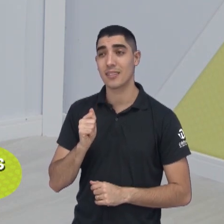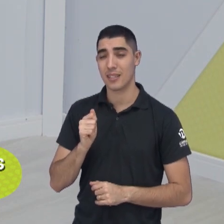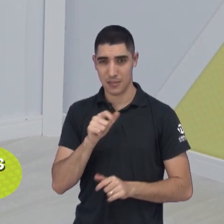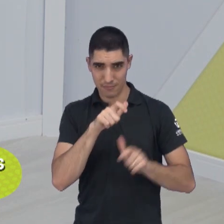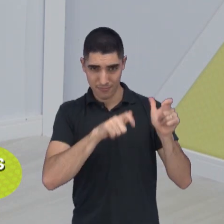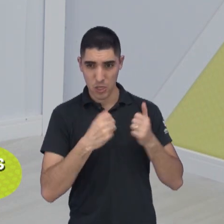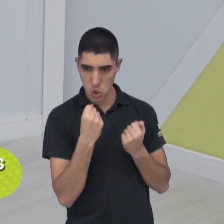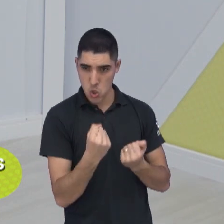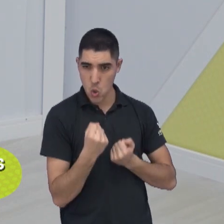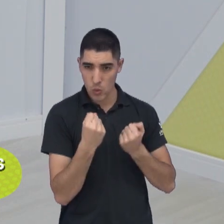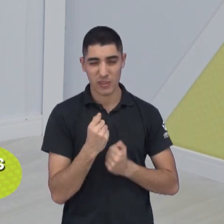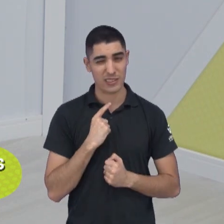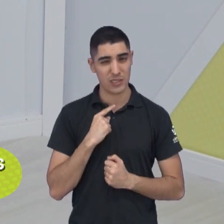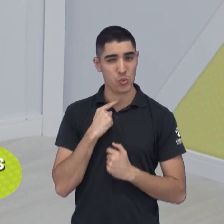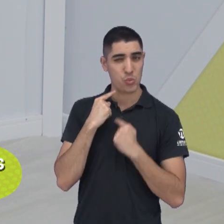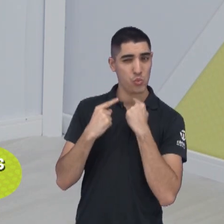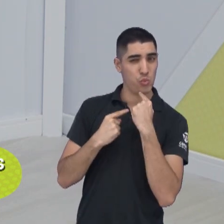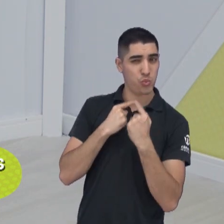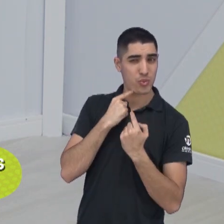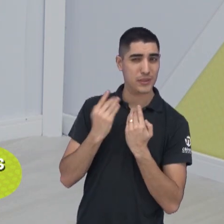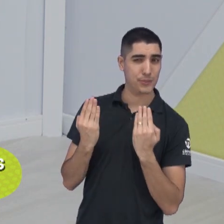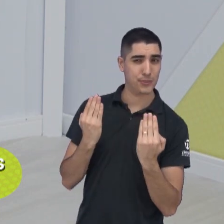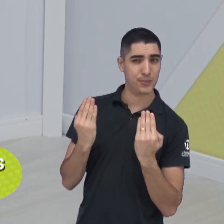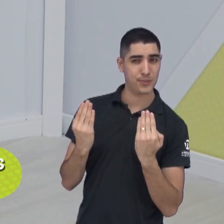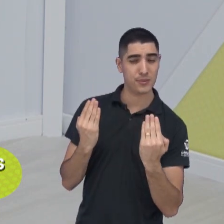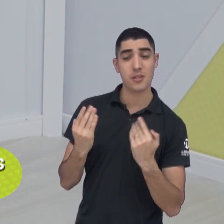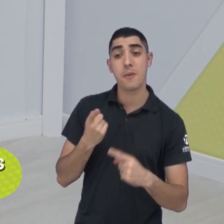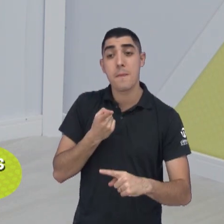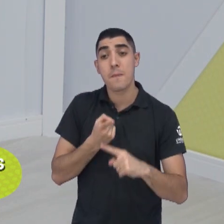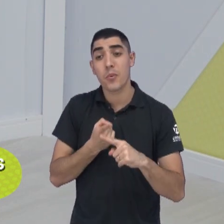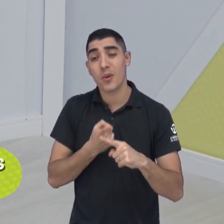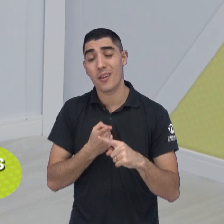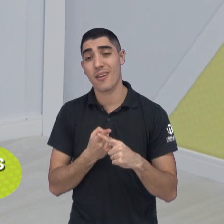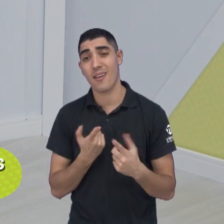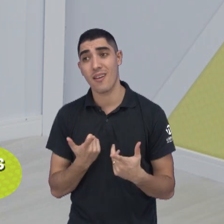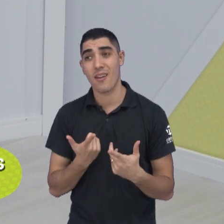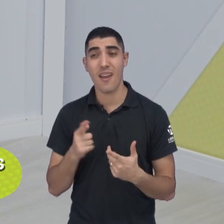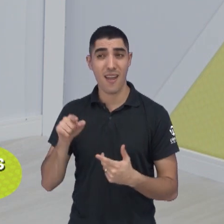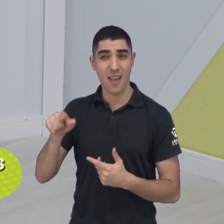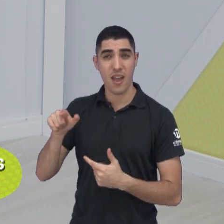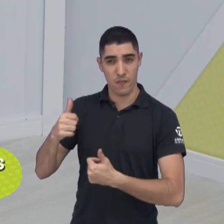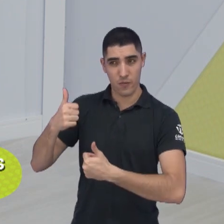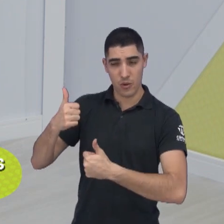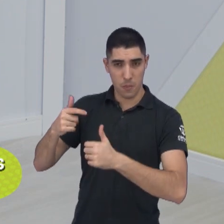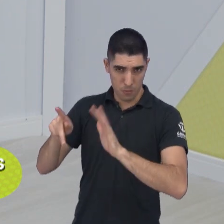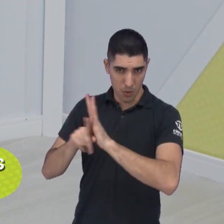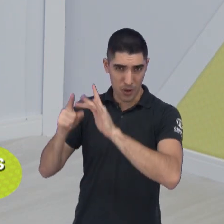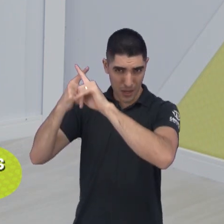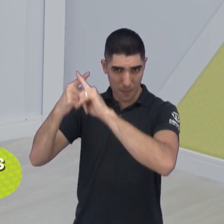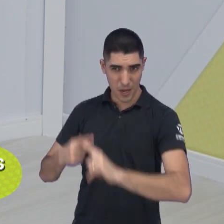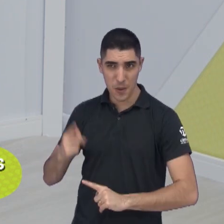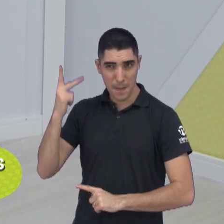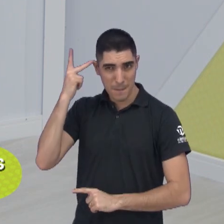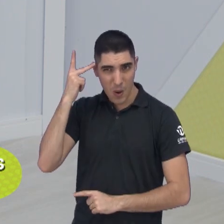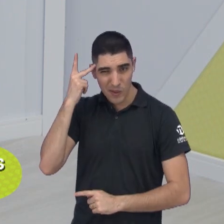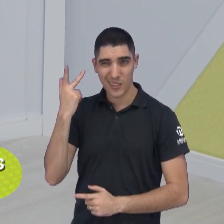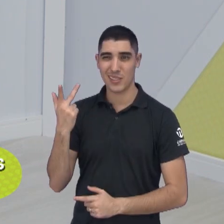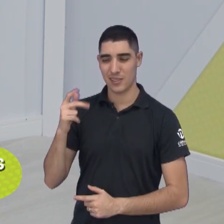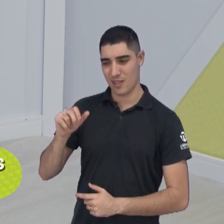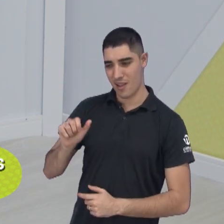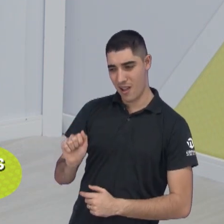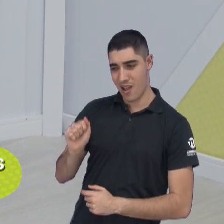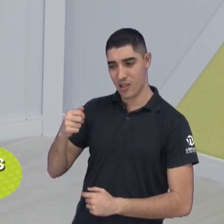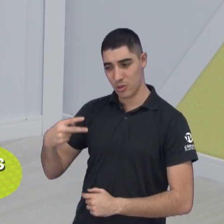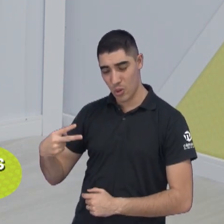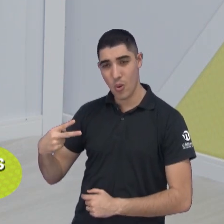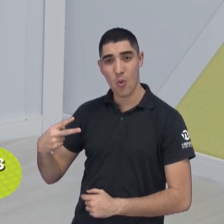até pela distância, podemos dizer assim, do futebol paulista, da divisão, a Série A2, que é